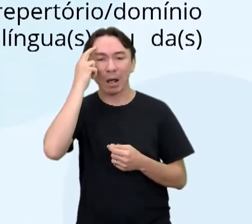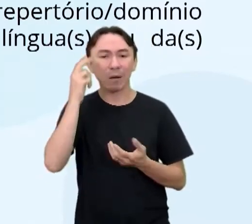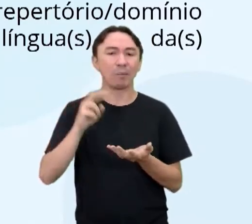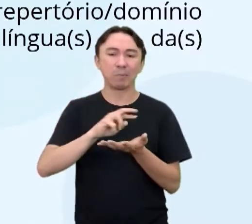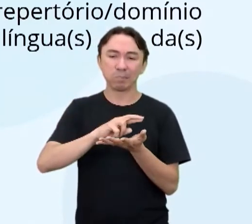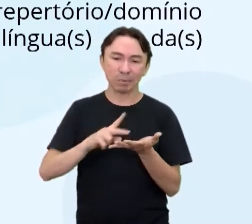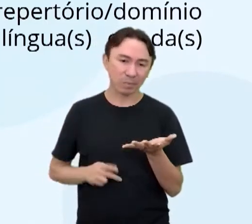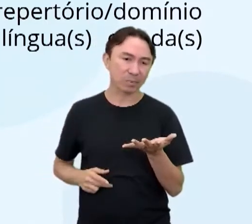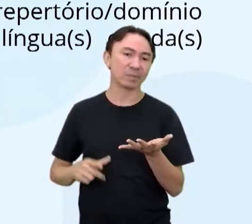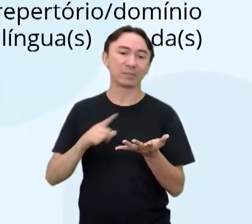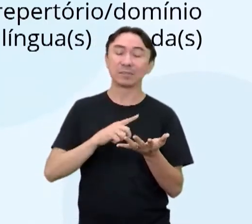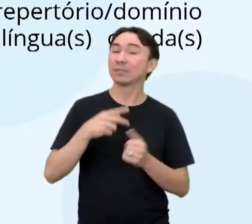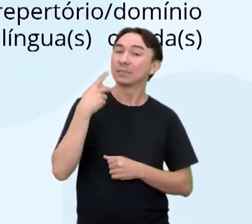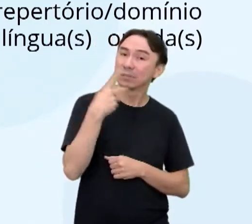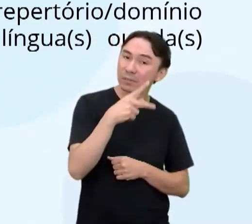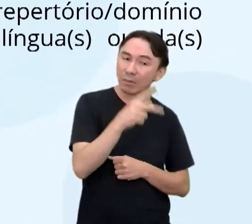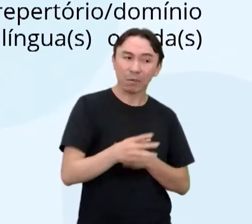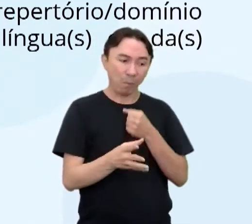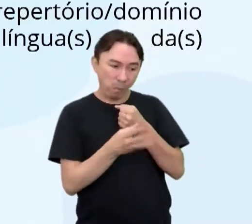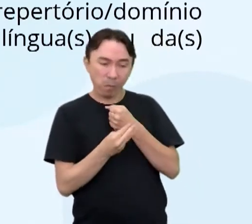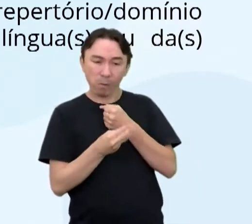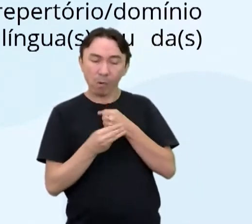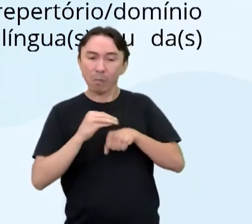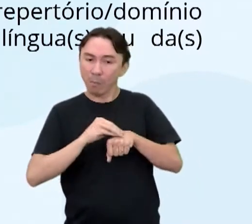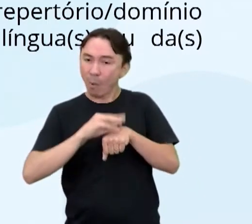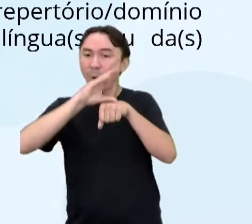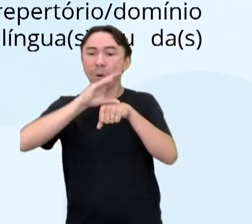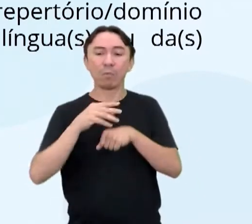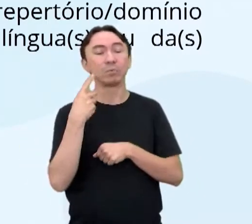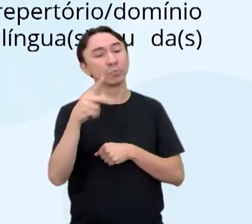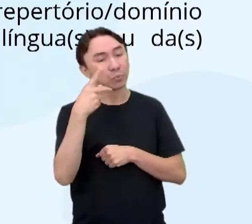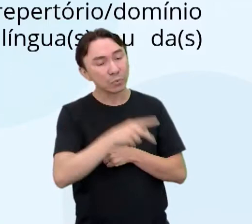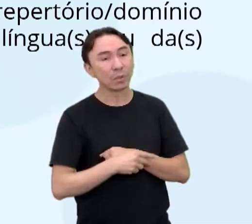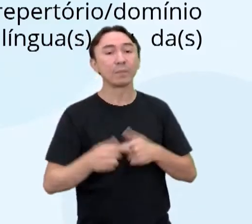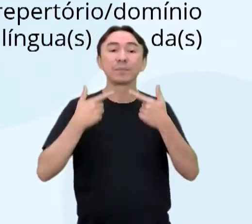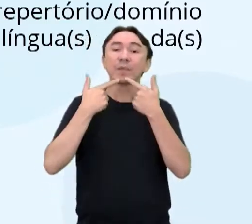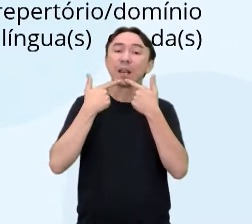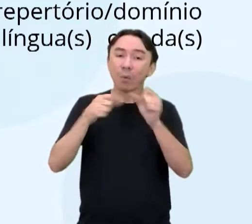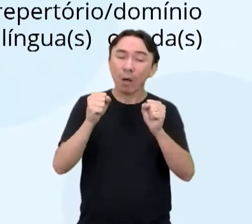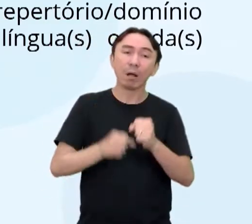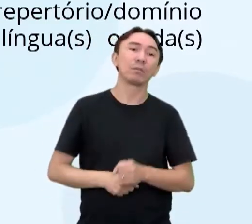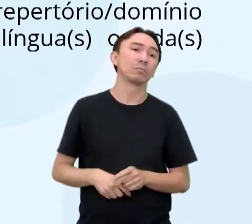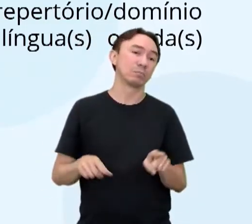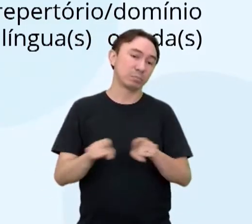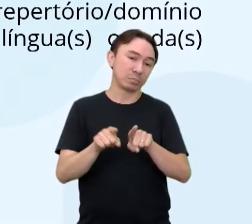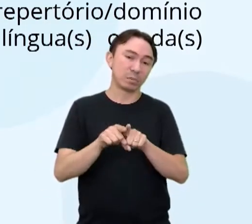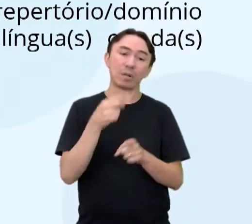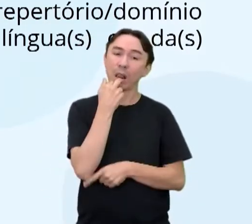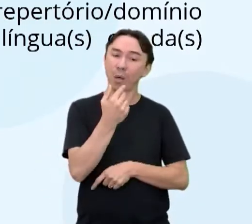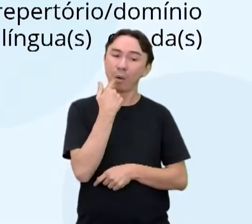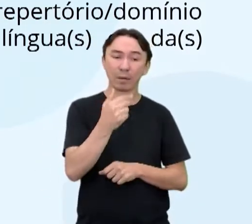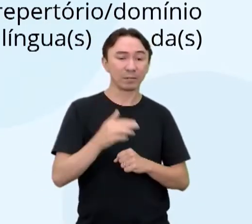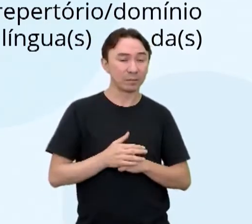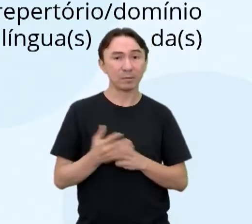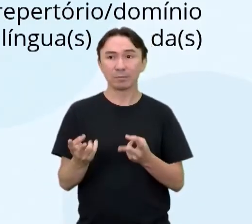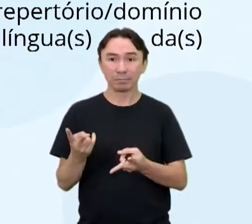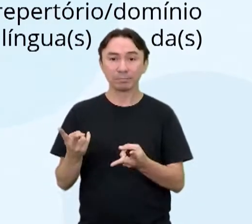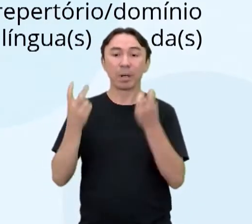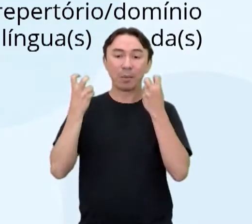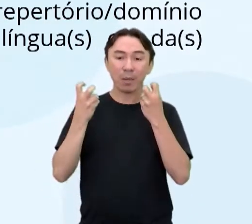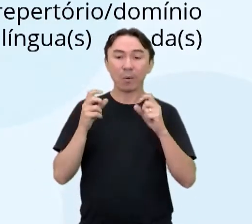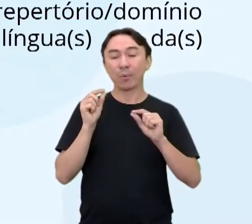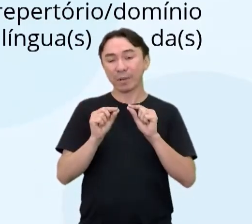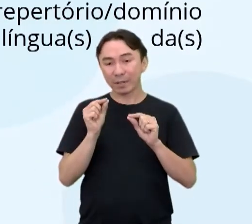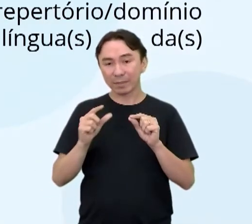pessoal, sobre o funcionamento e recursos da língua e da linguagem, tá? Então, vocês percebem que o eixo estruturante tem tudo a